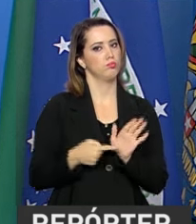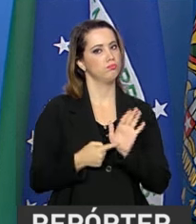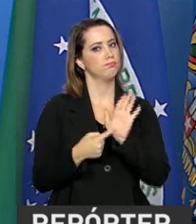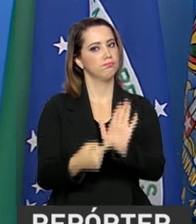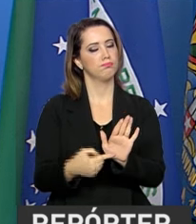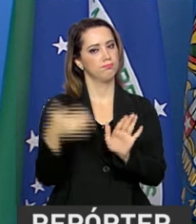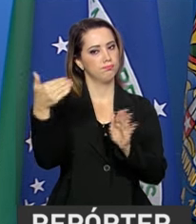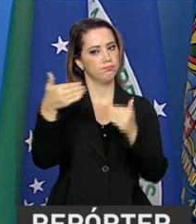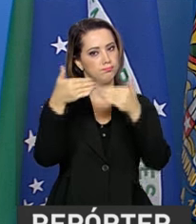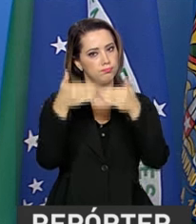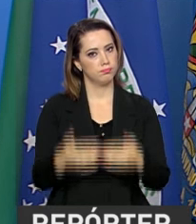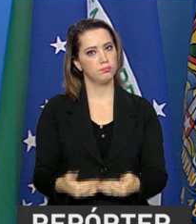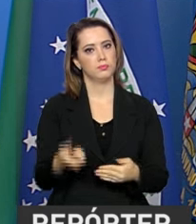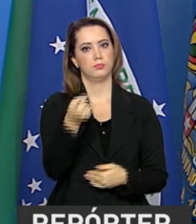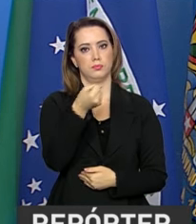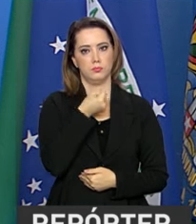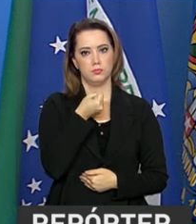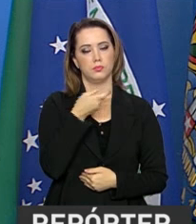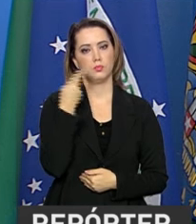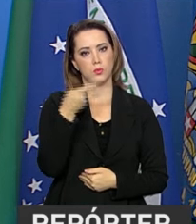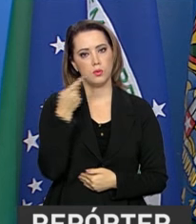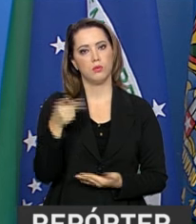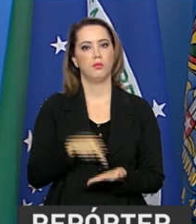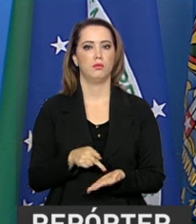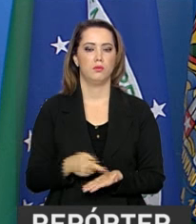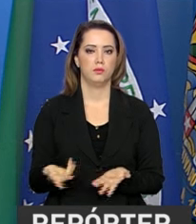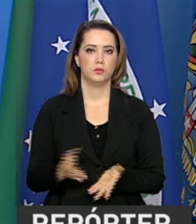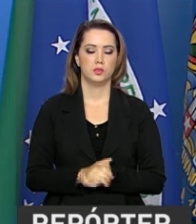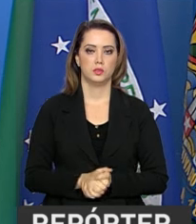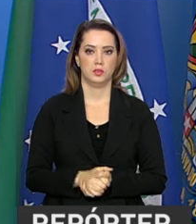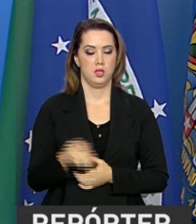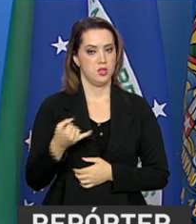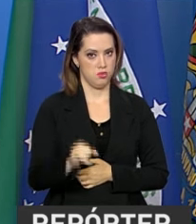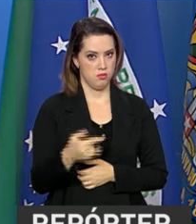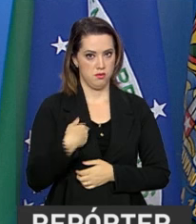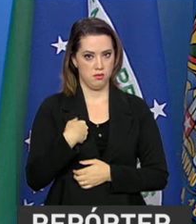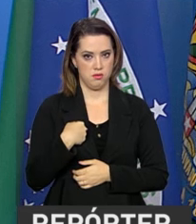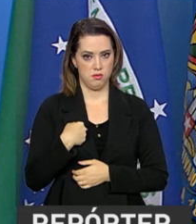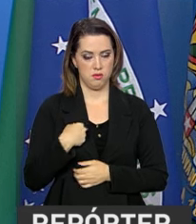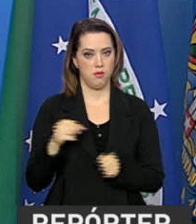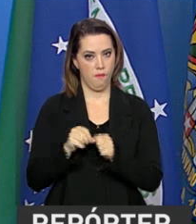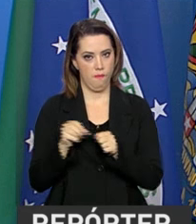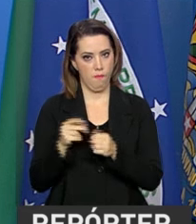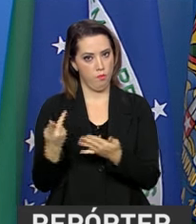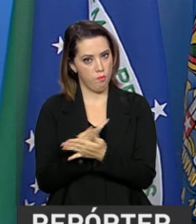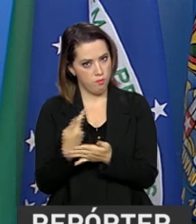para contestá-las. Alguém que teria cometido aquele delito